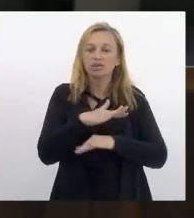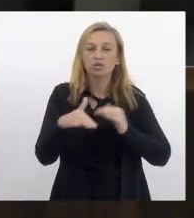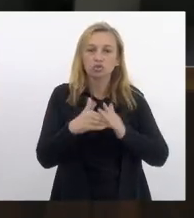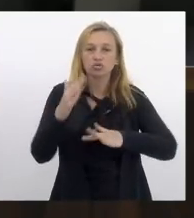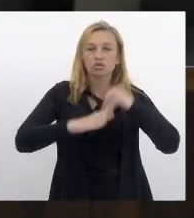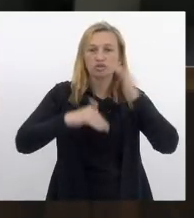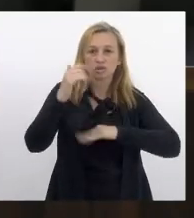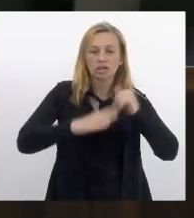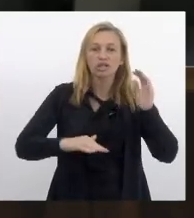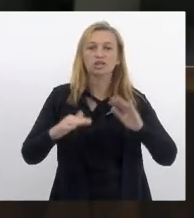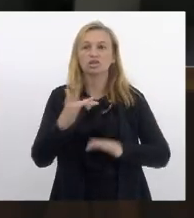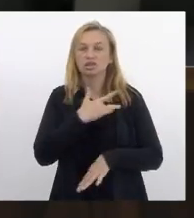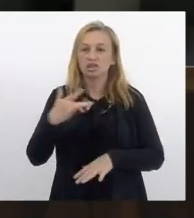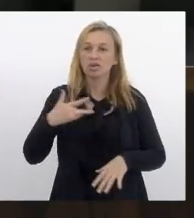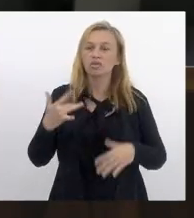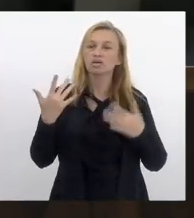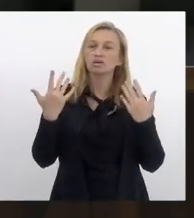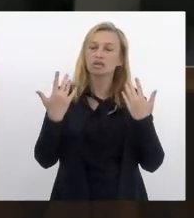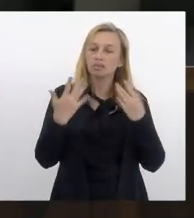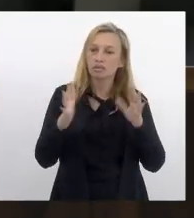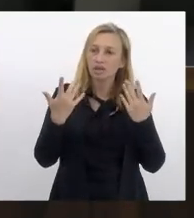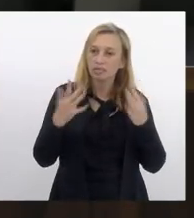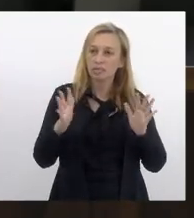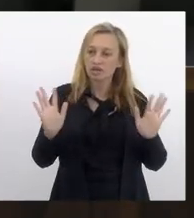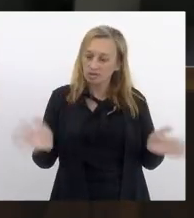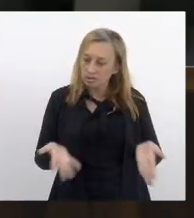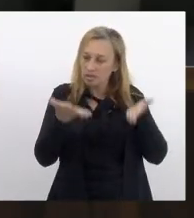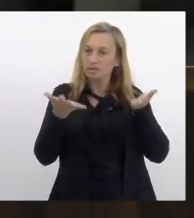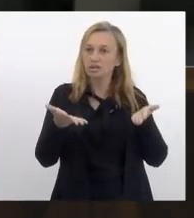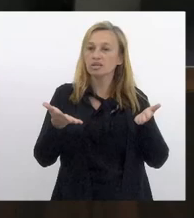estão trabalhando nessa campanha, parabéns a quem tomou a iniciativa,